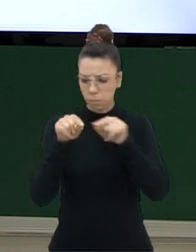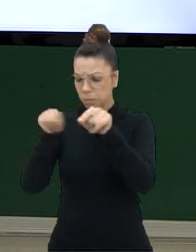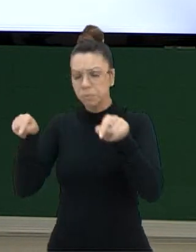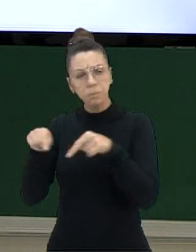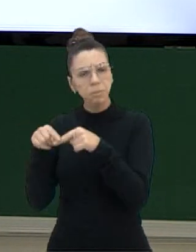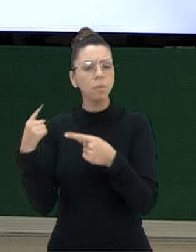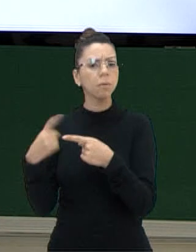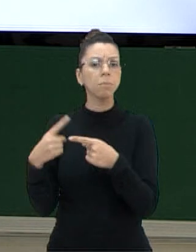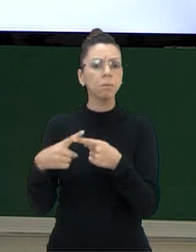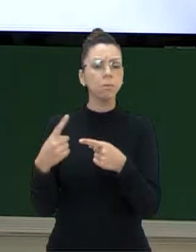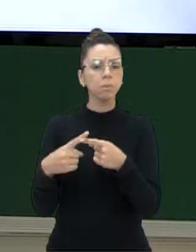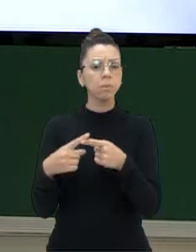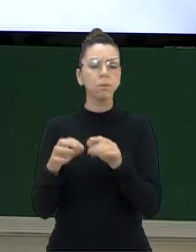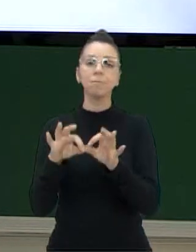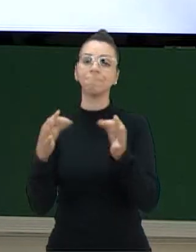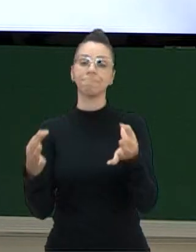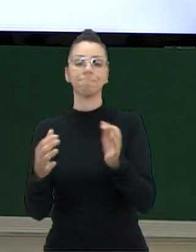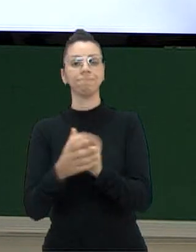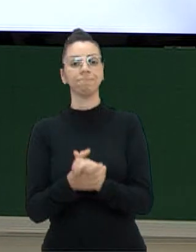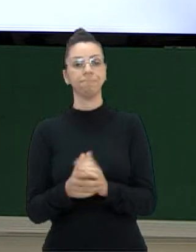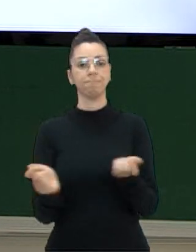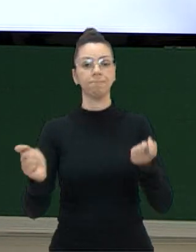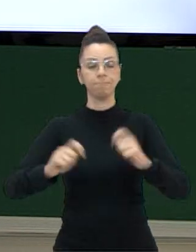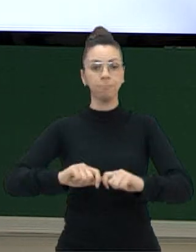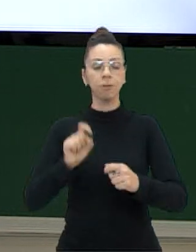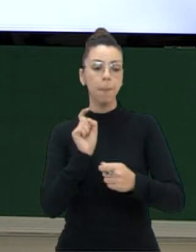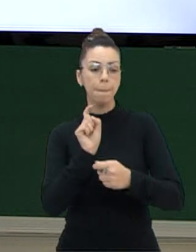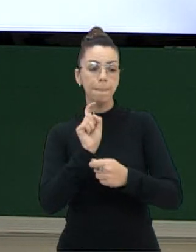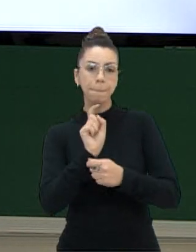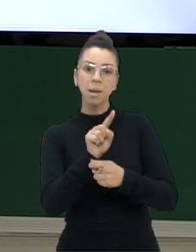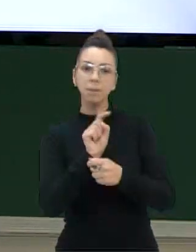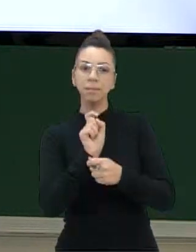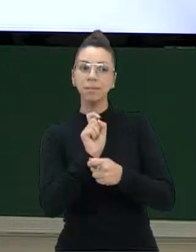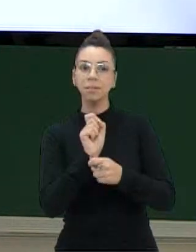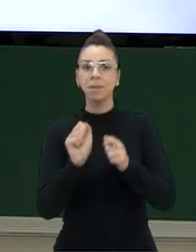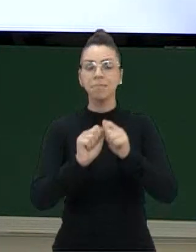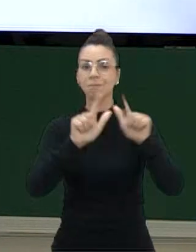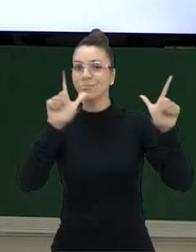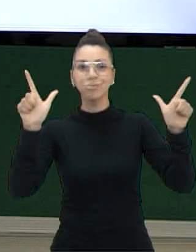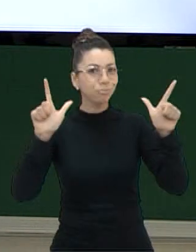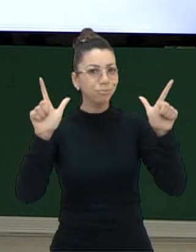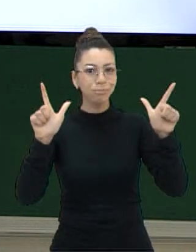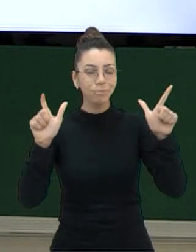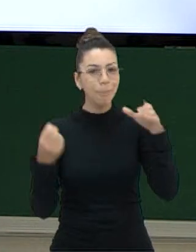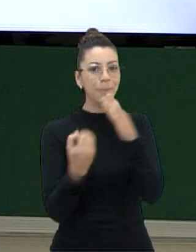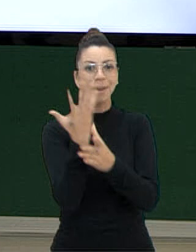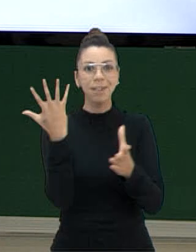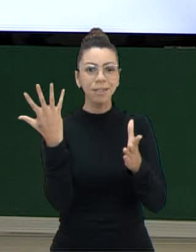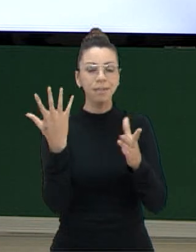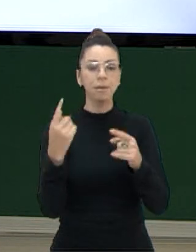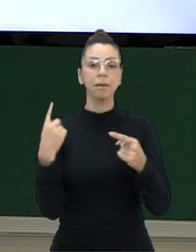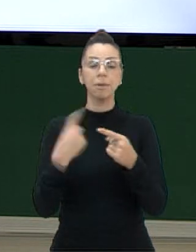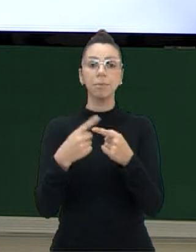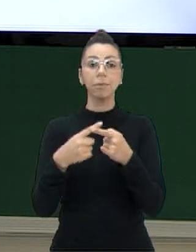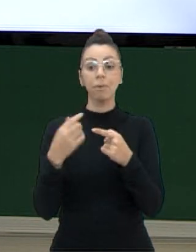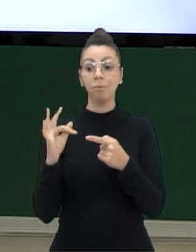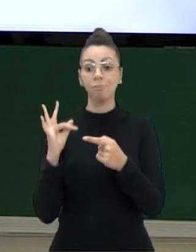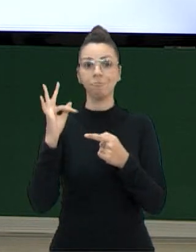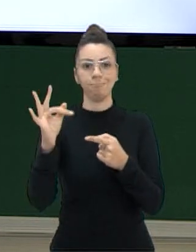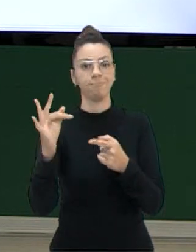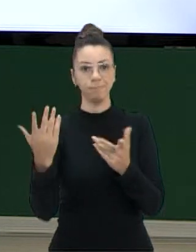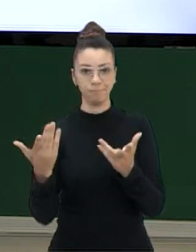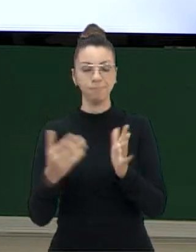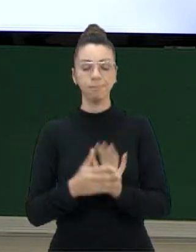supersônico? Porque com ele simples apertar de um botãozito, tudo se realizava, porque era algo do futuro,